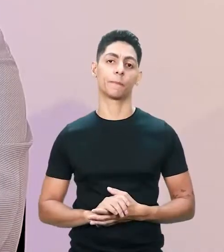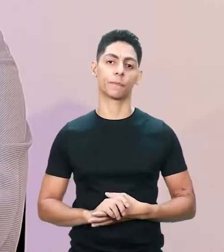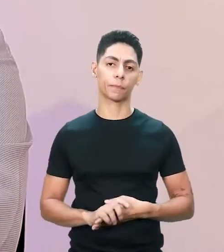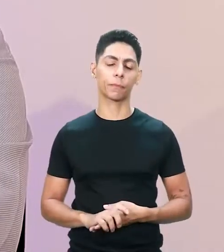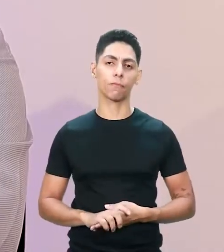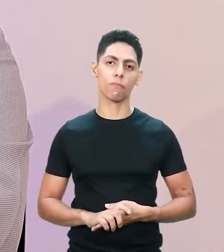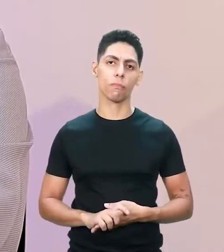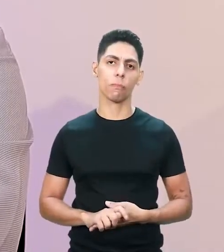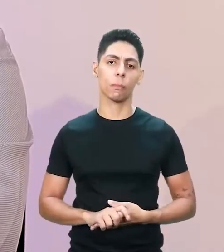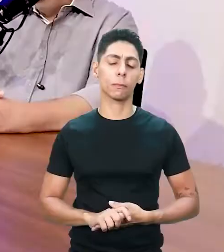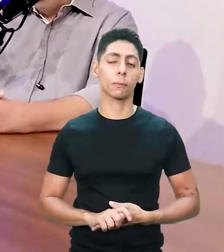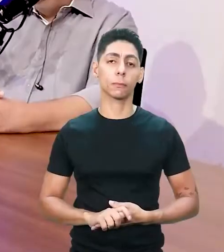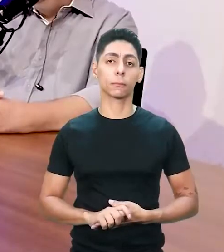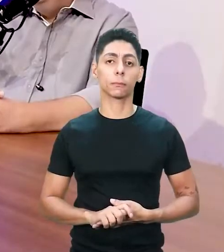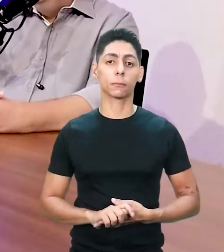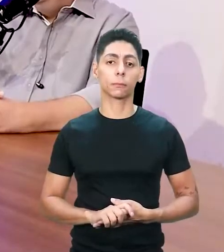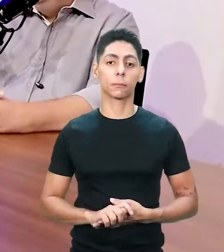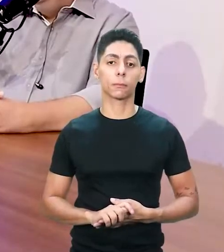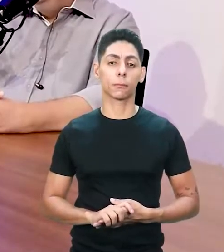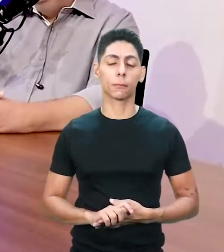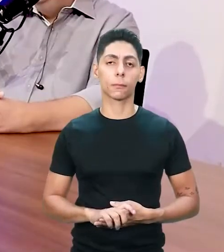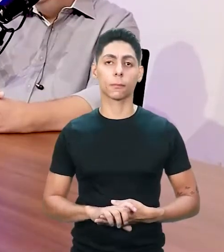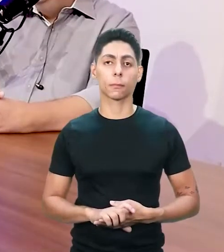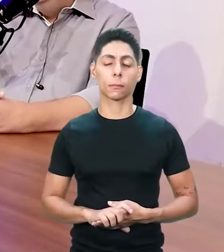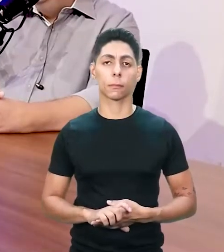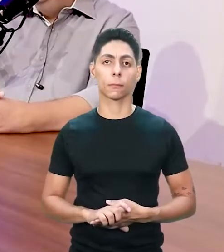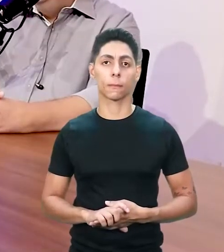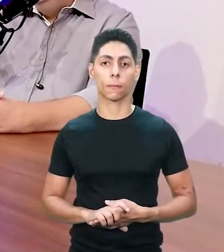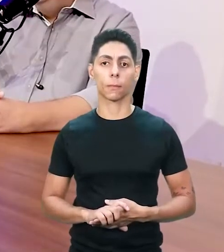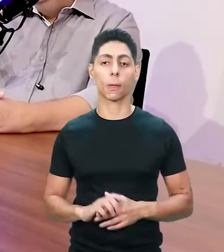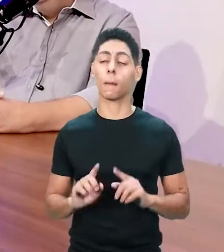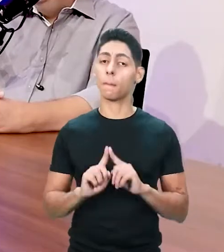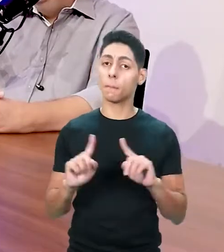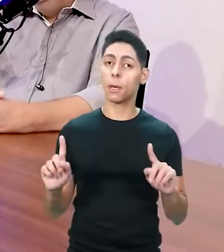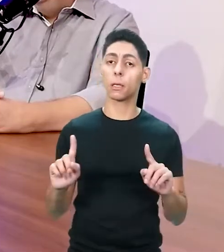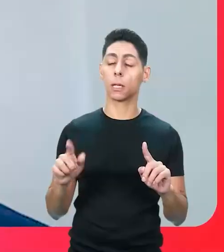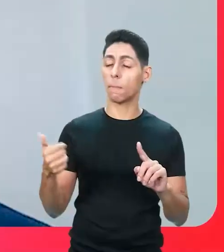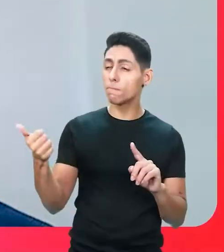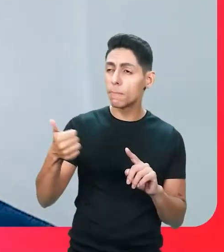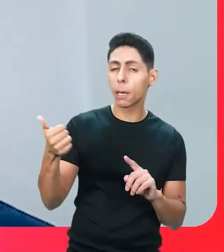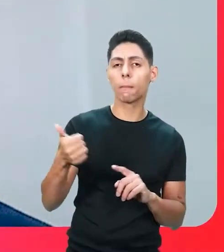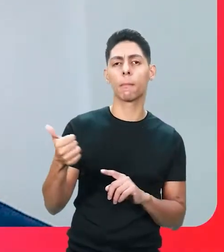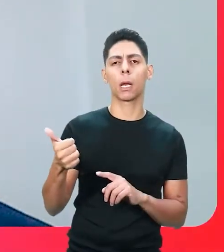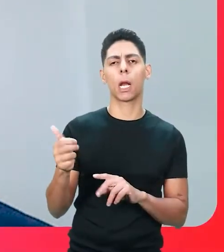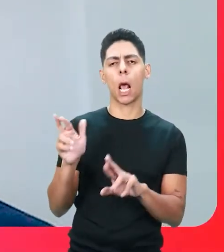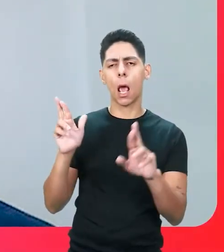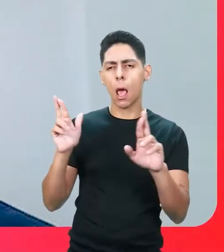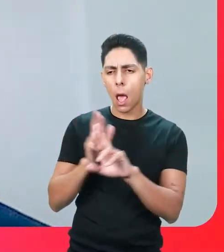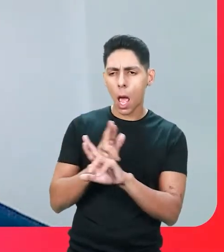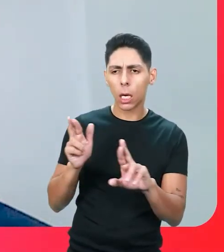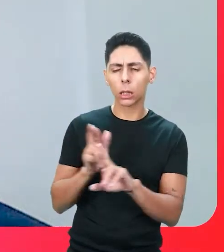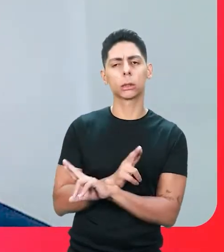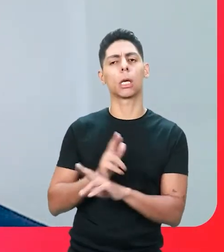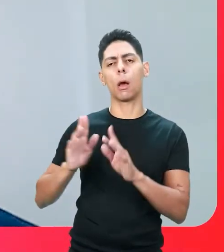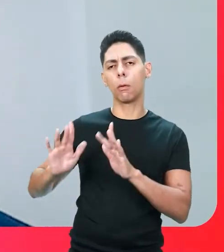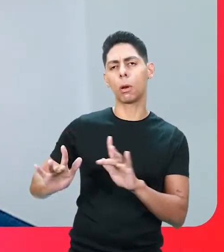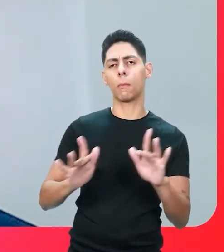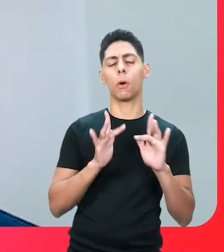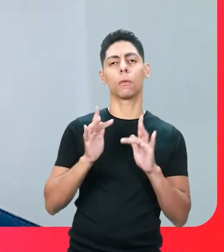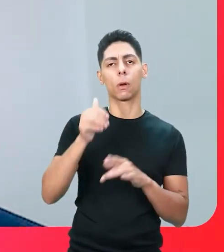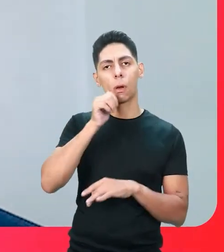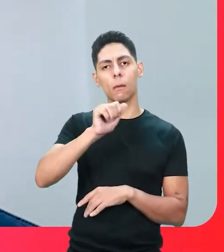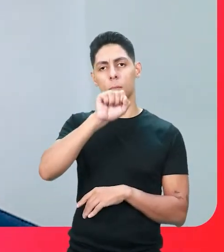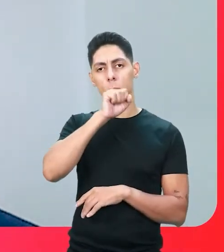série Diversos. e no ensino médio. Aham. Mas a primeira mesmo relação, transa, tudo foi com a mãe das minhas